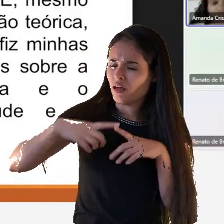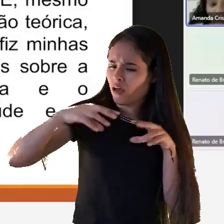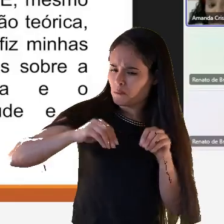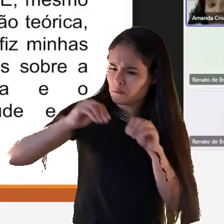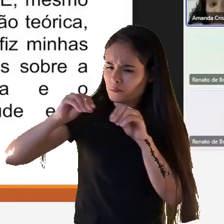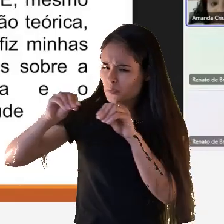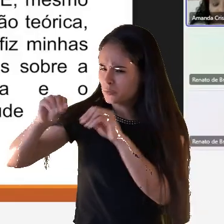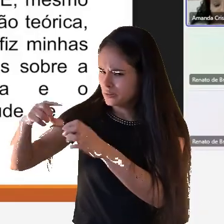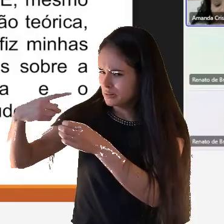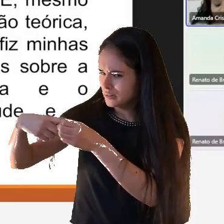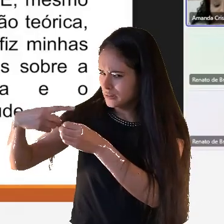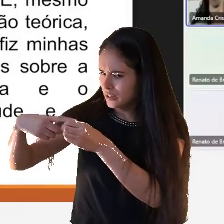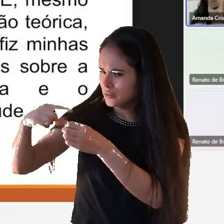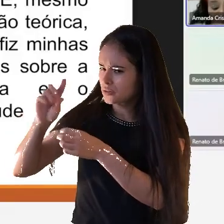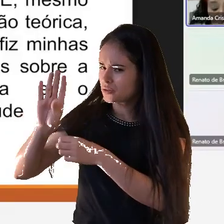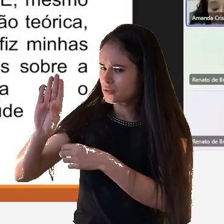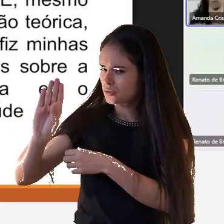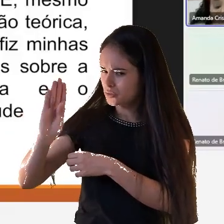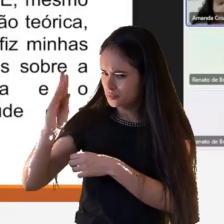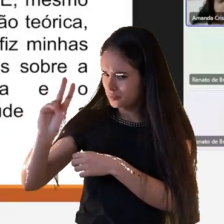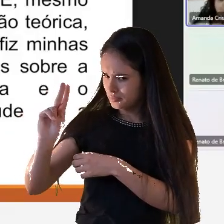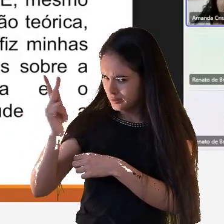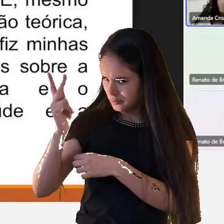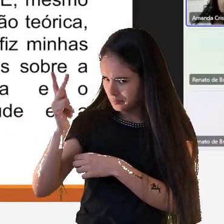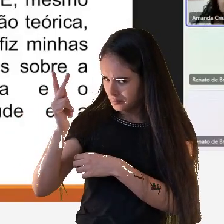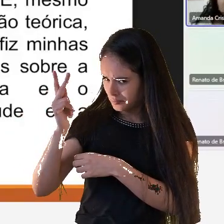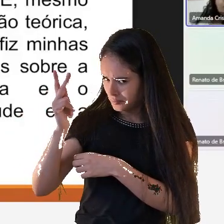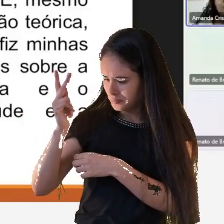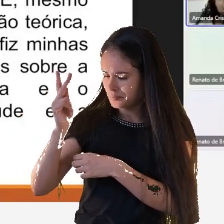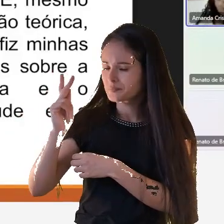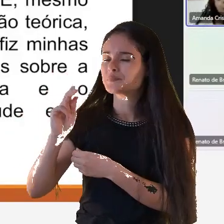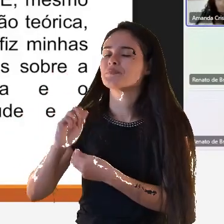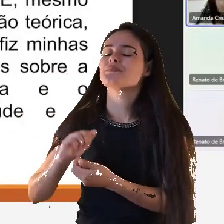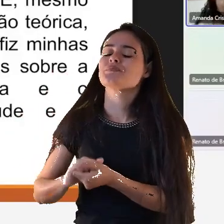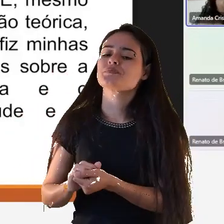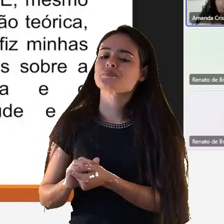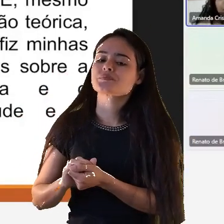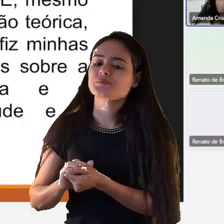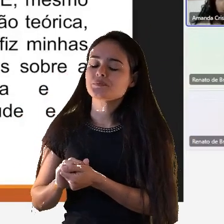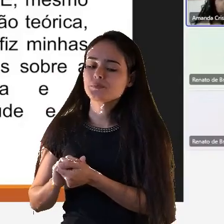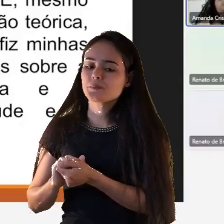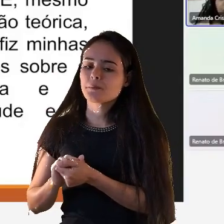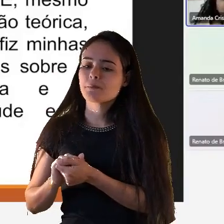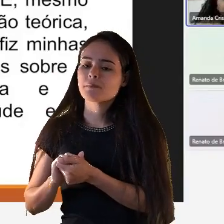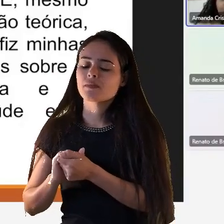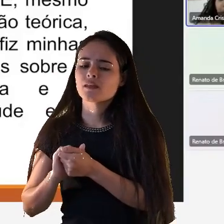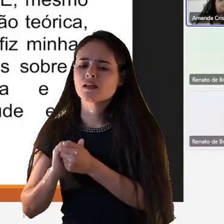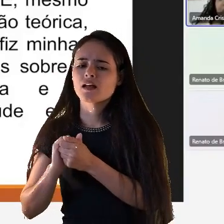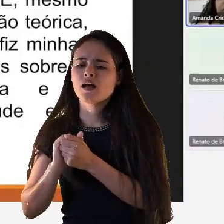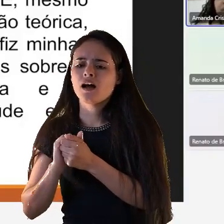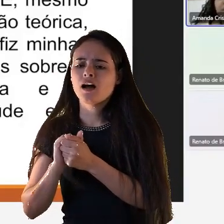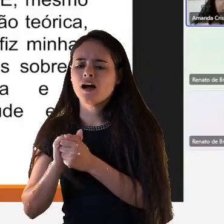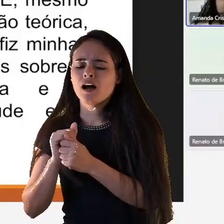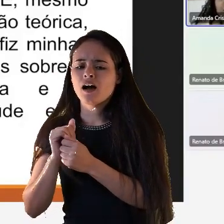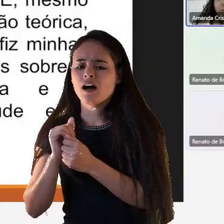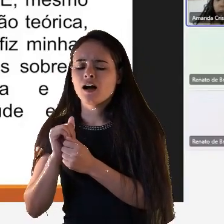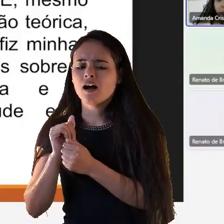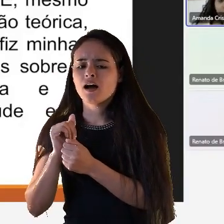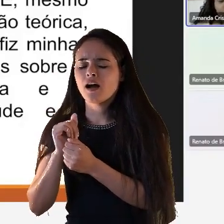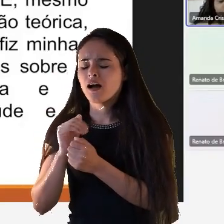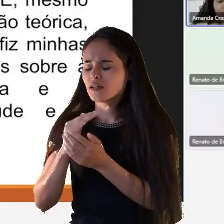num concurso da Prefeitura de Belo Horizonte, e logo quando um pouquinho depois assim, de eu